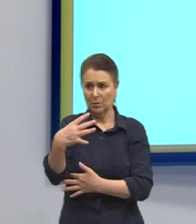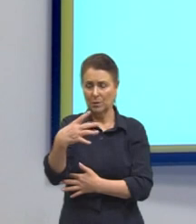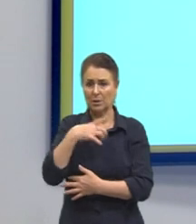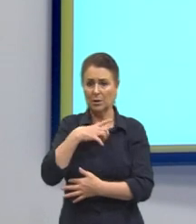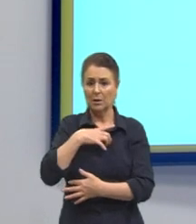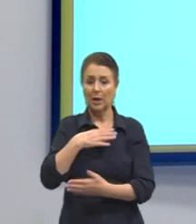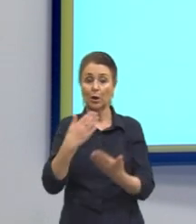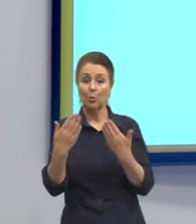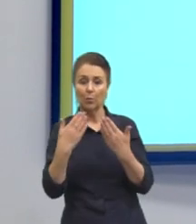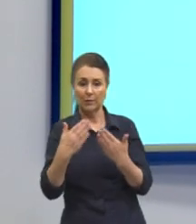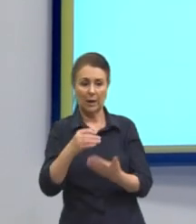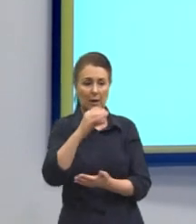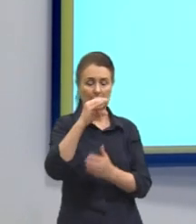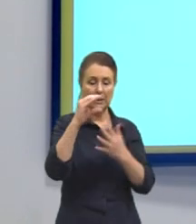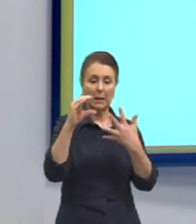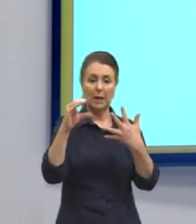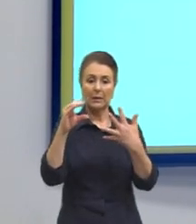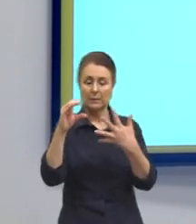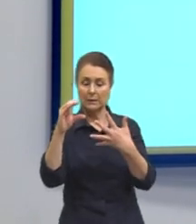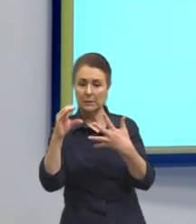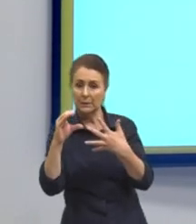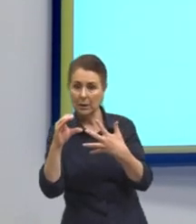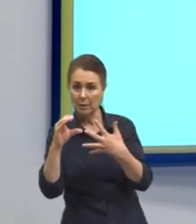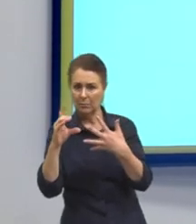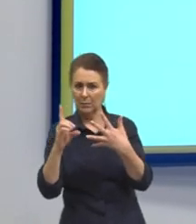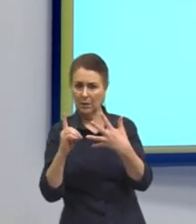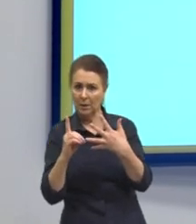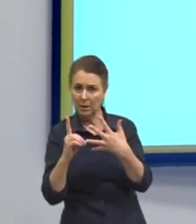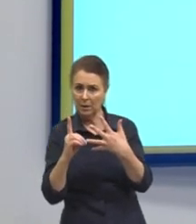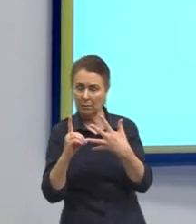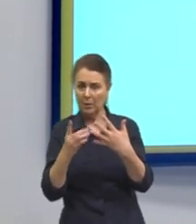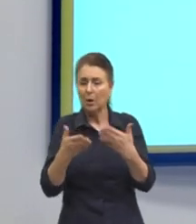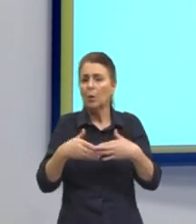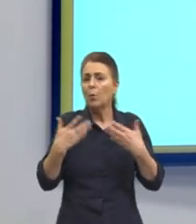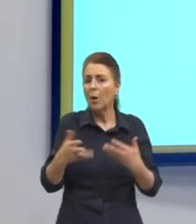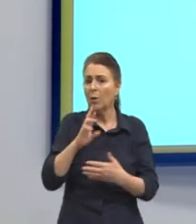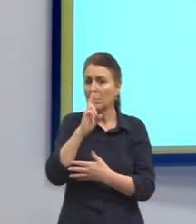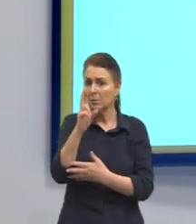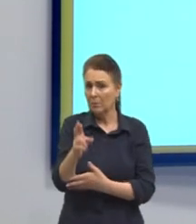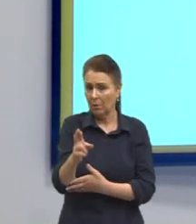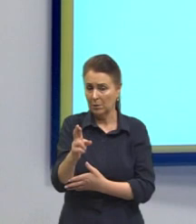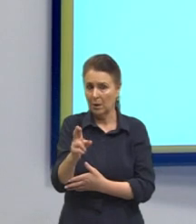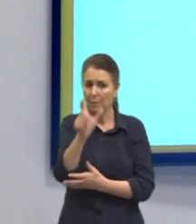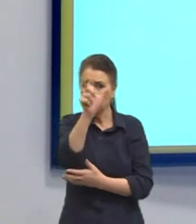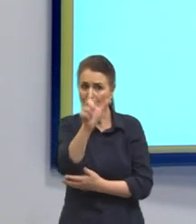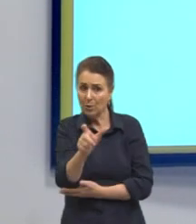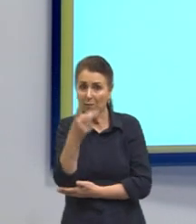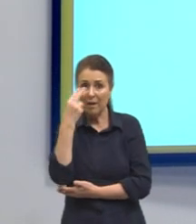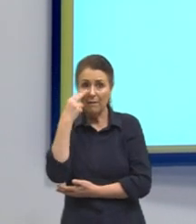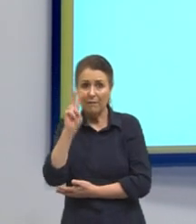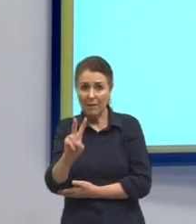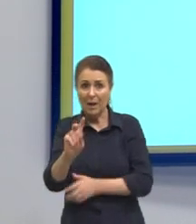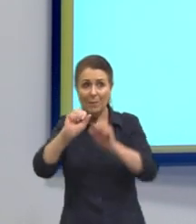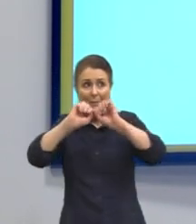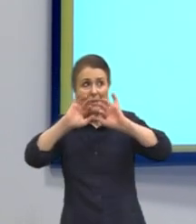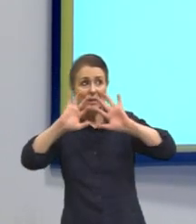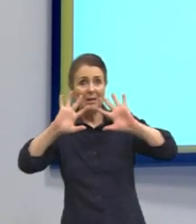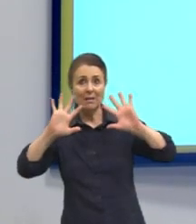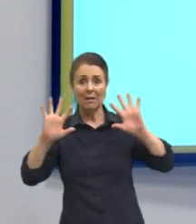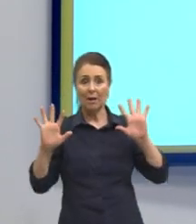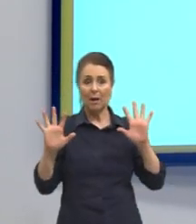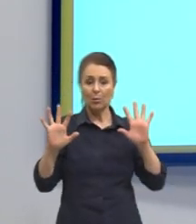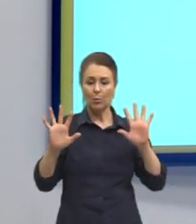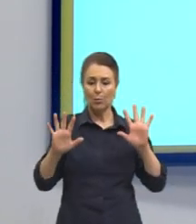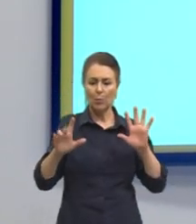ceia D mas como são mais sensíveis Então essa pessoa vai ter ela vai enxergar melhor em ambientes mal iluminados certo